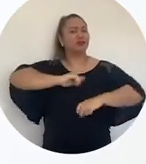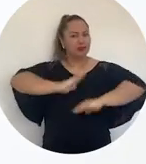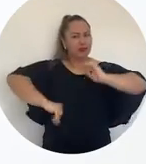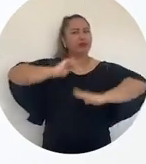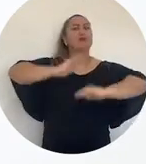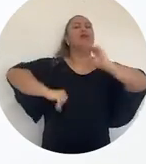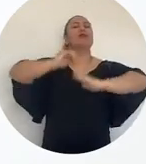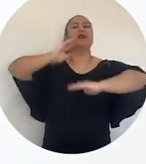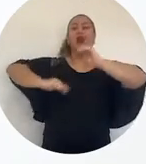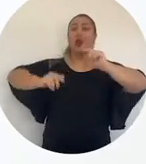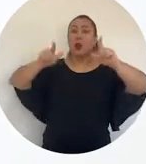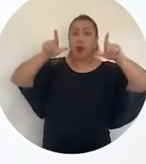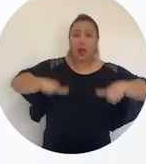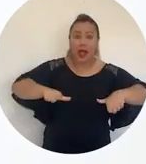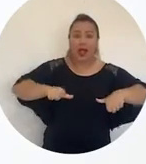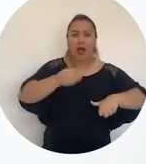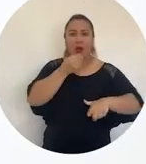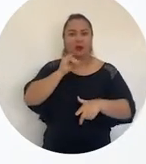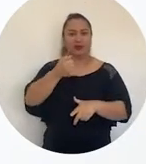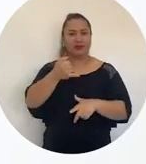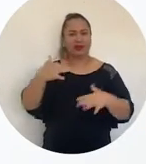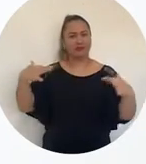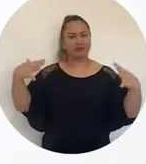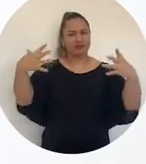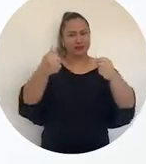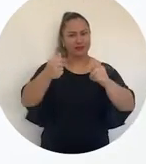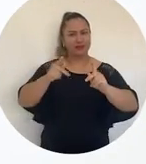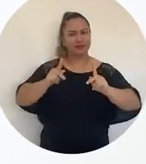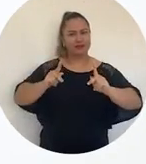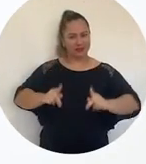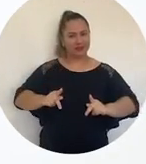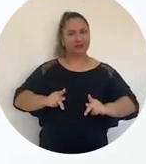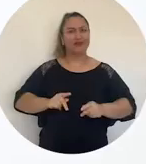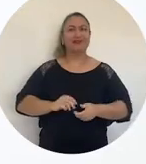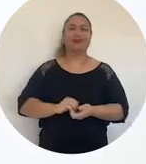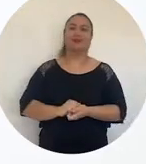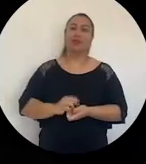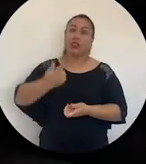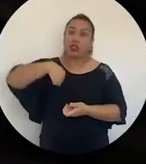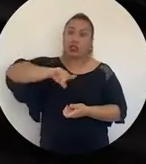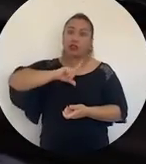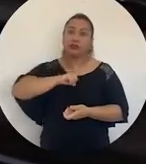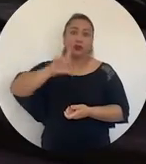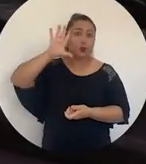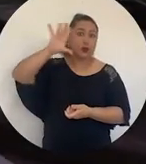possível construirmos um espaço que dê oportunidades para todos.